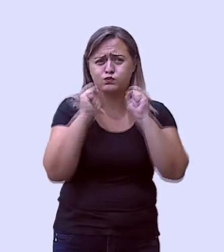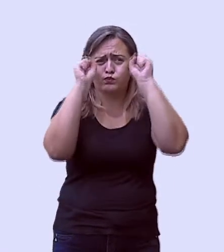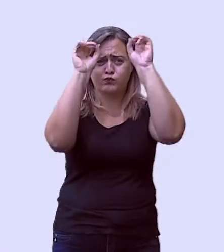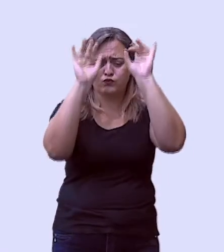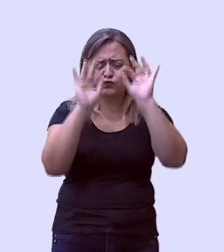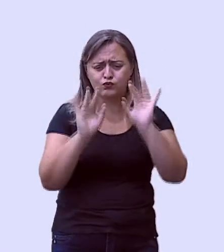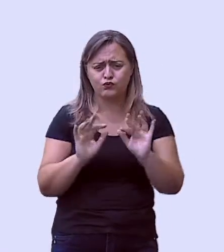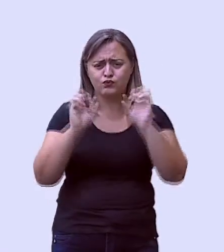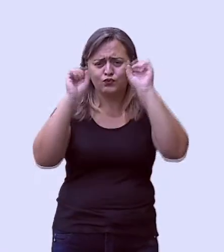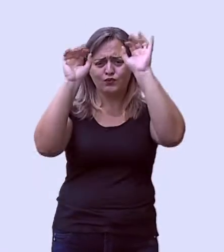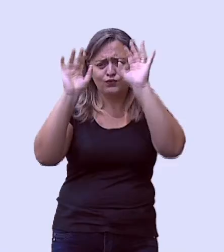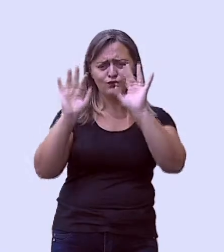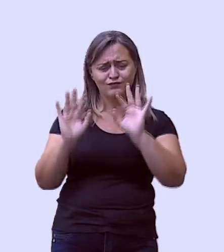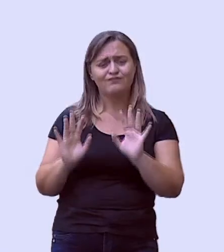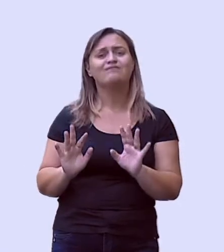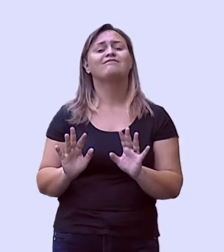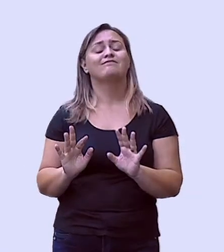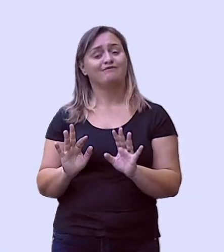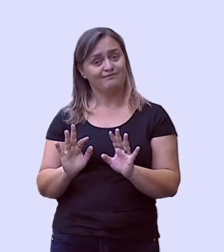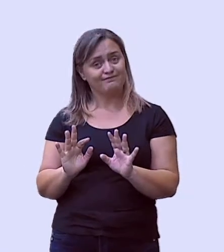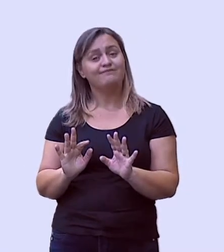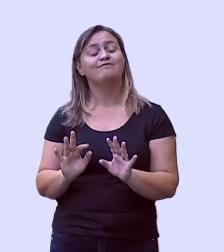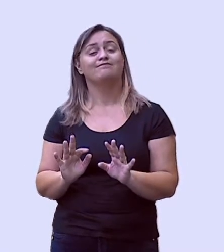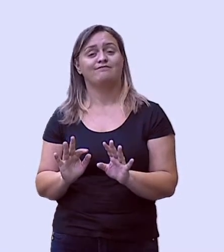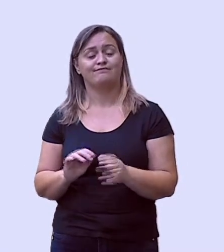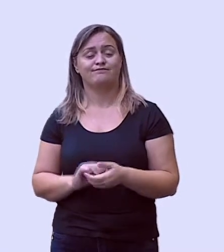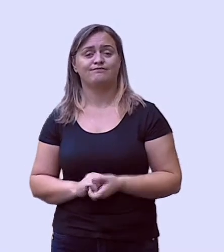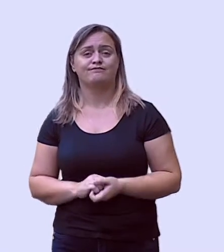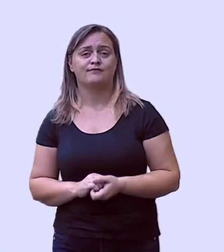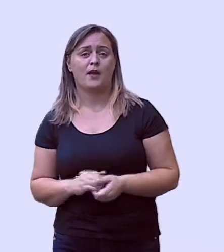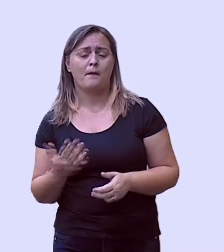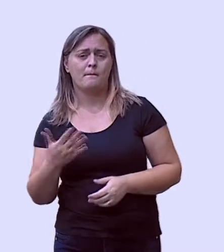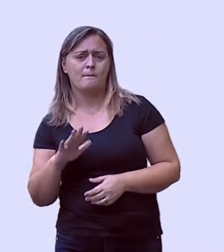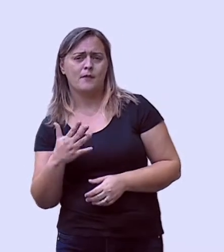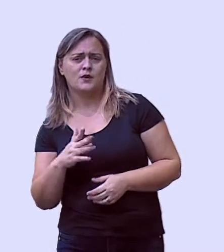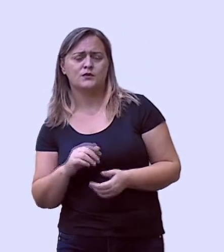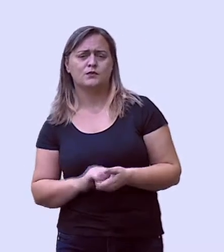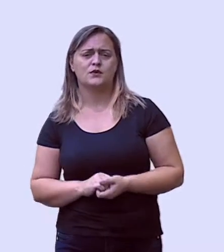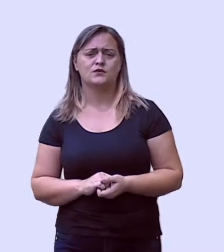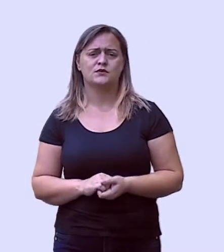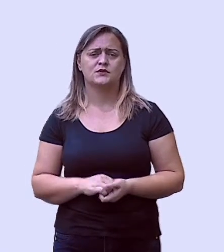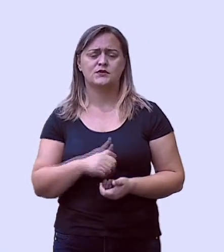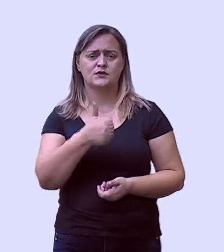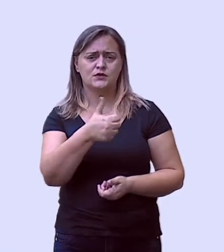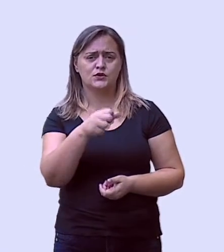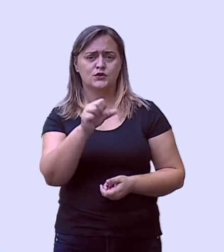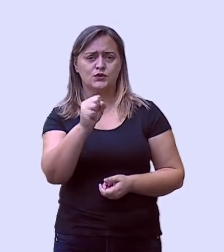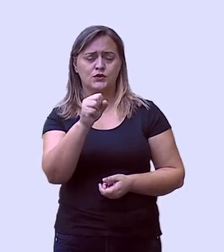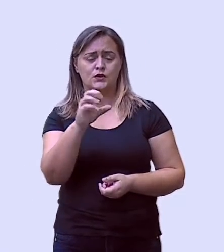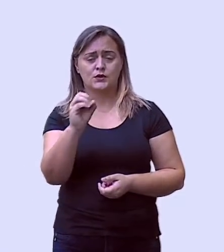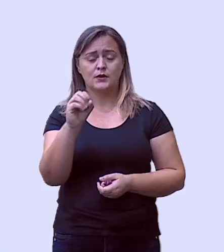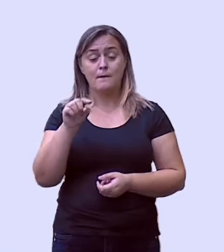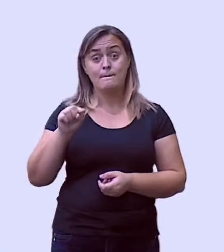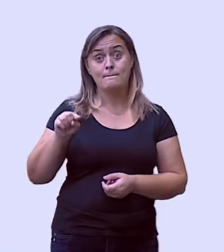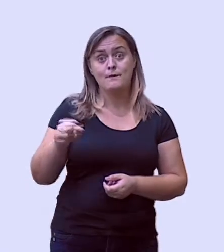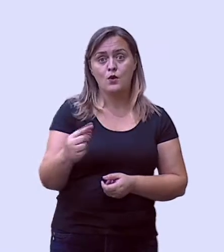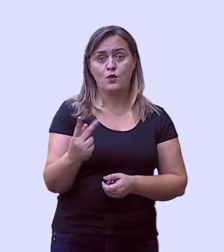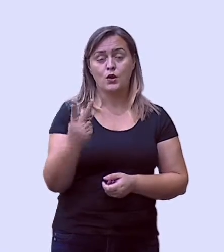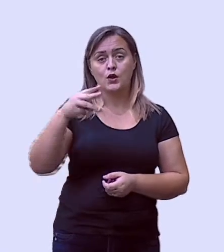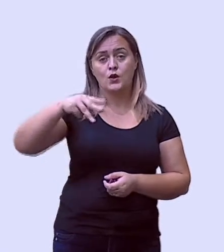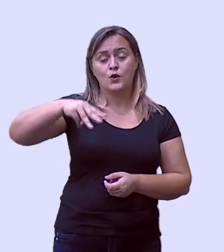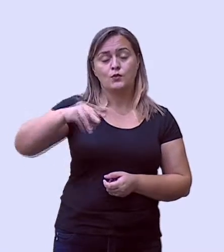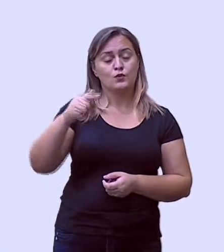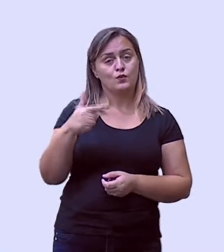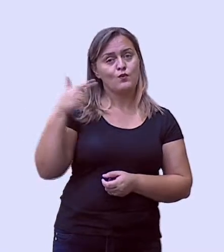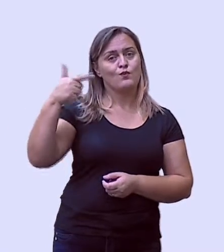de chuvas, que tem aí por aproximadamente 180 mil quilômetros quadrados e vai abrigar a